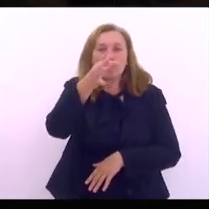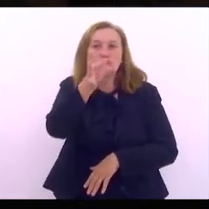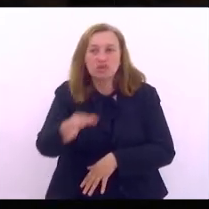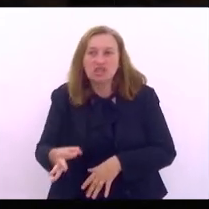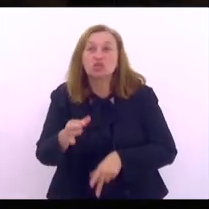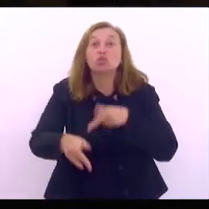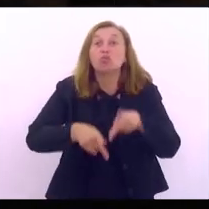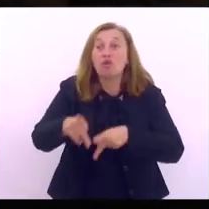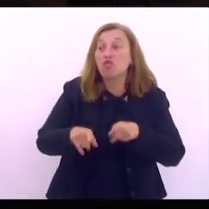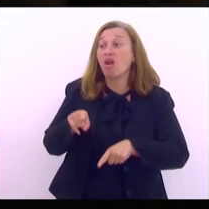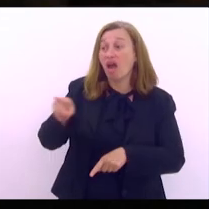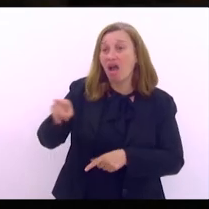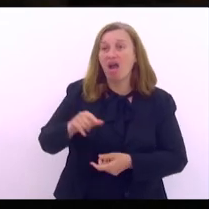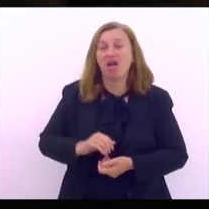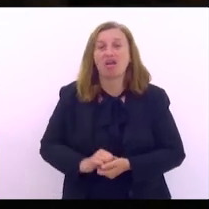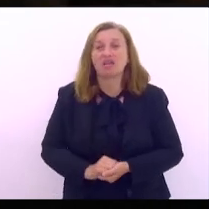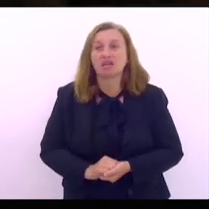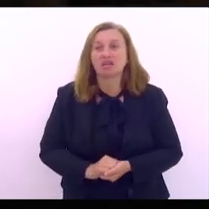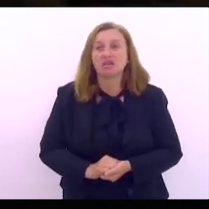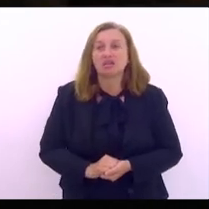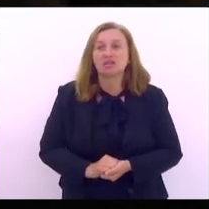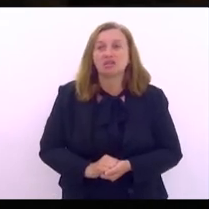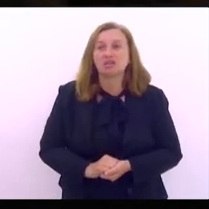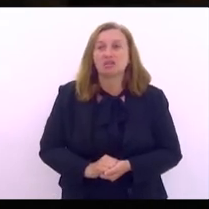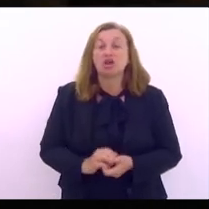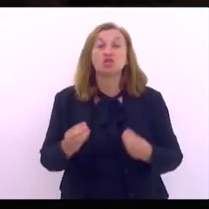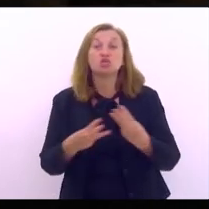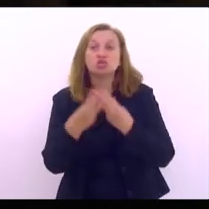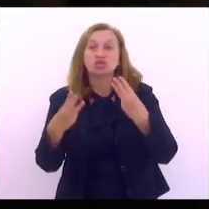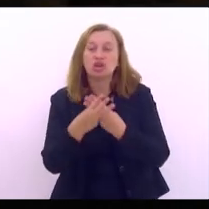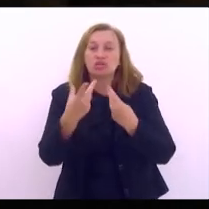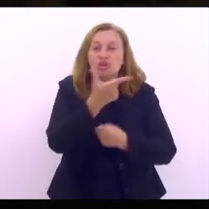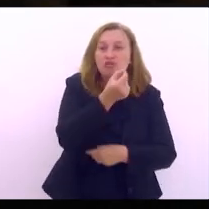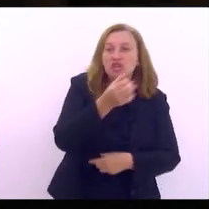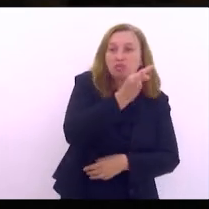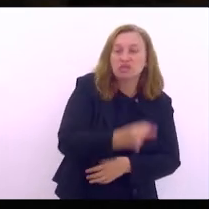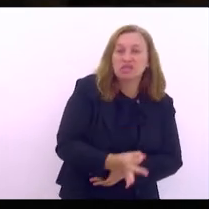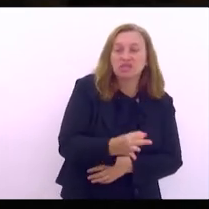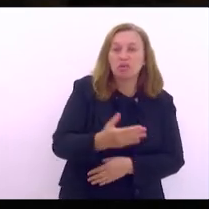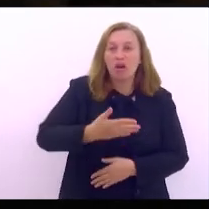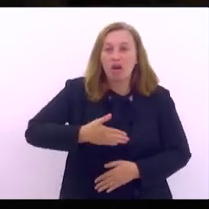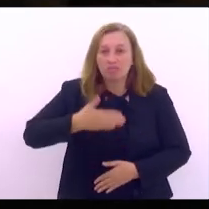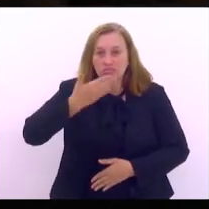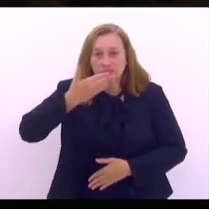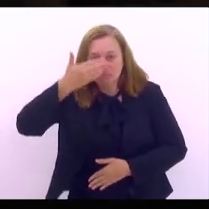população é composta por judeus, 20% por árabes.